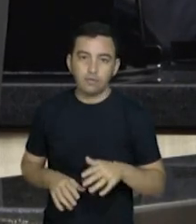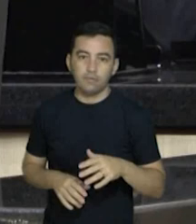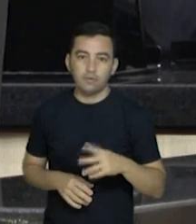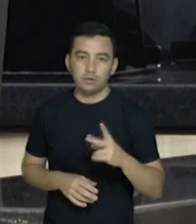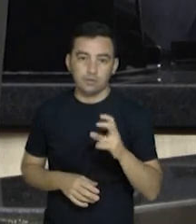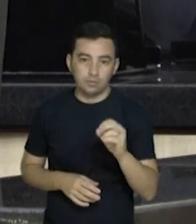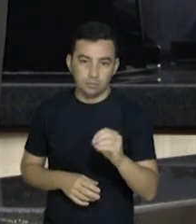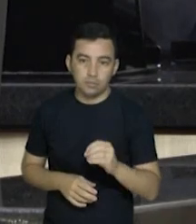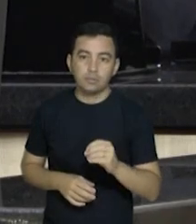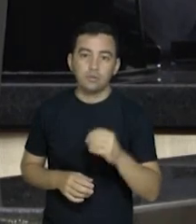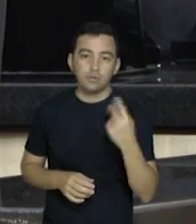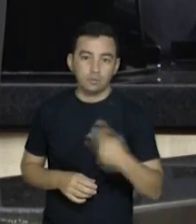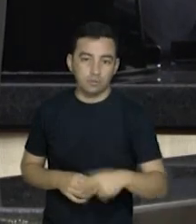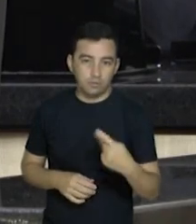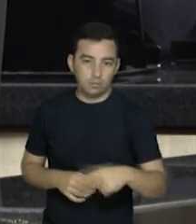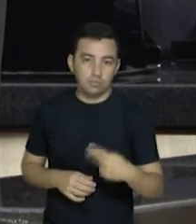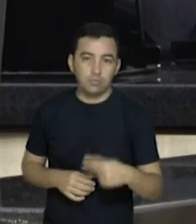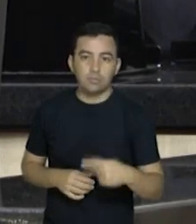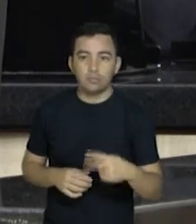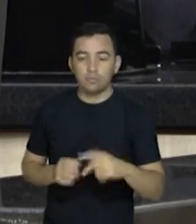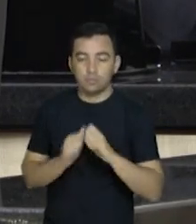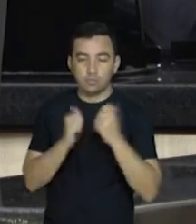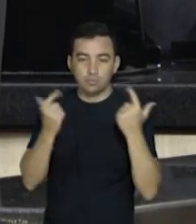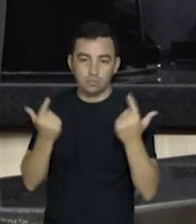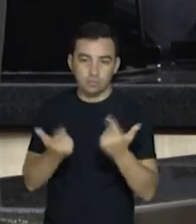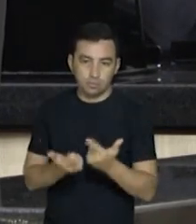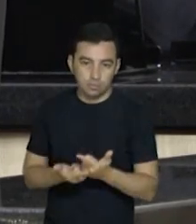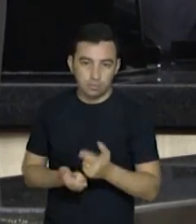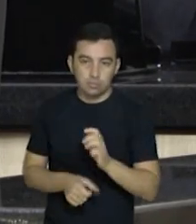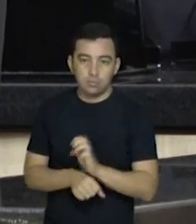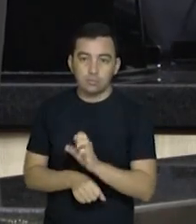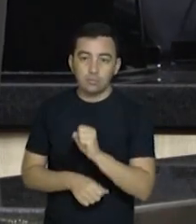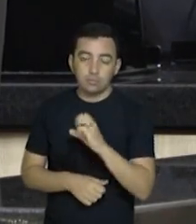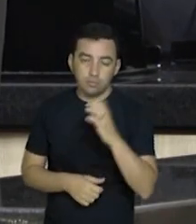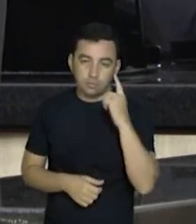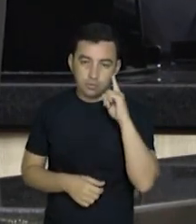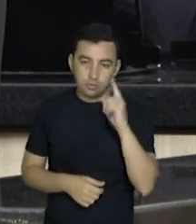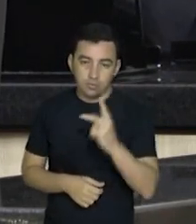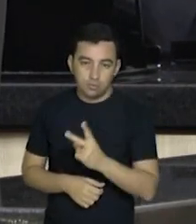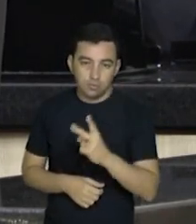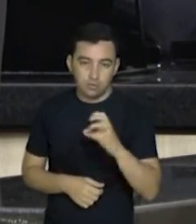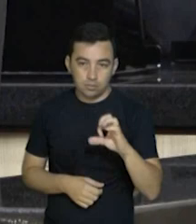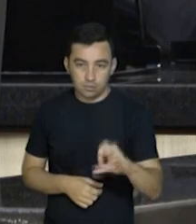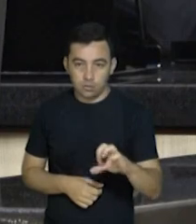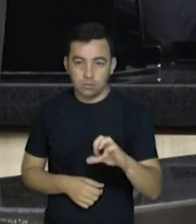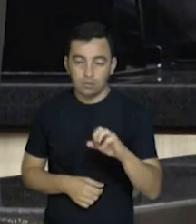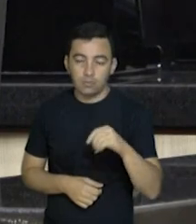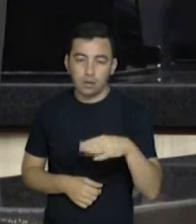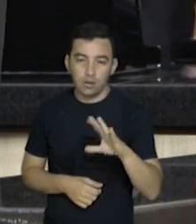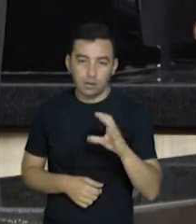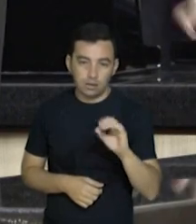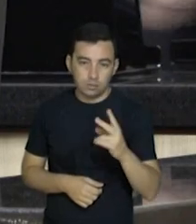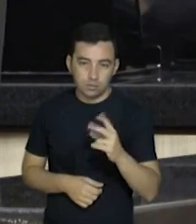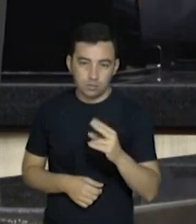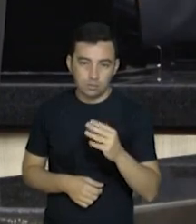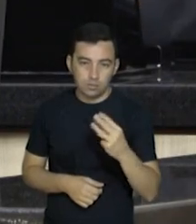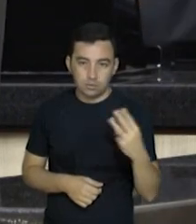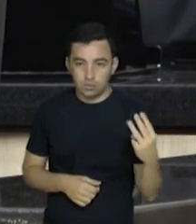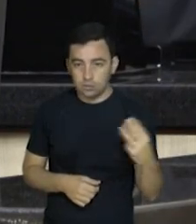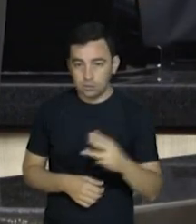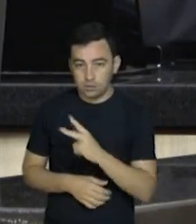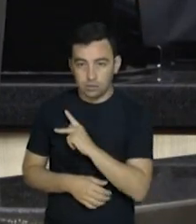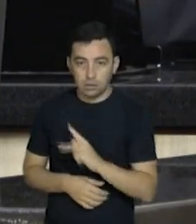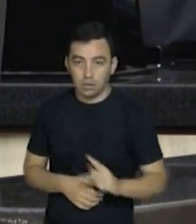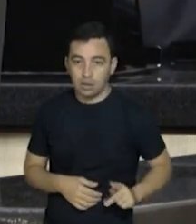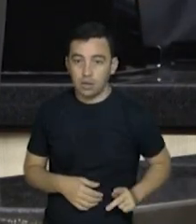legislatura da Assembleia Legislativa do Estado de Santa Catarina realizado em 29 de março de 2023 Presidência